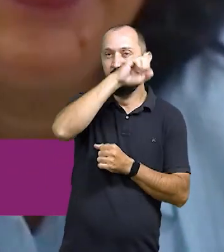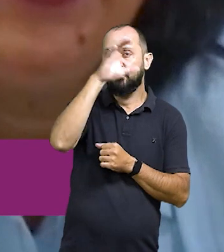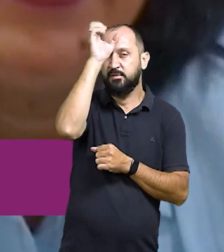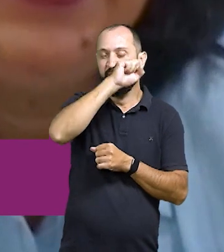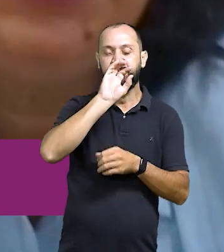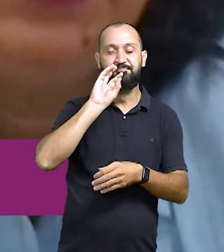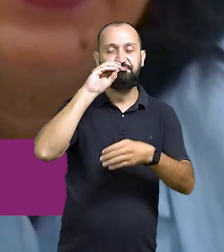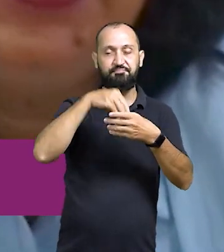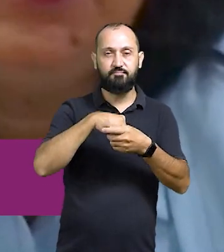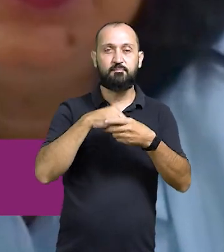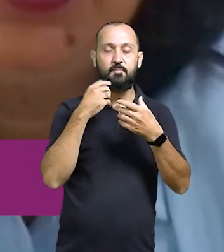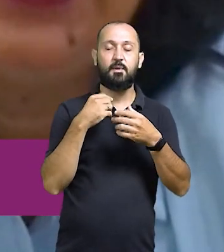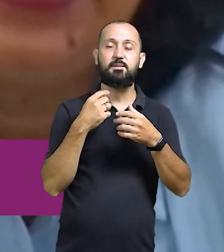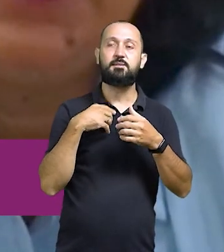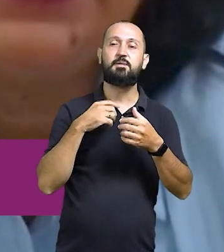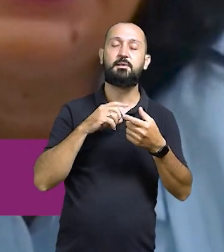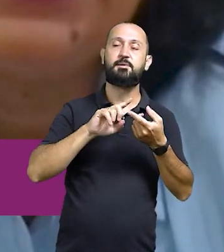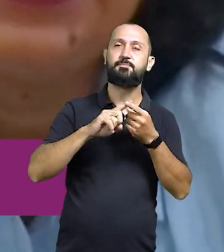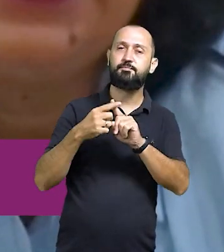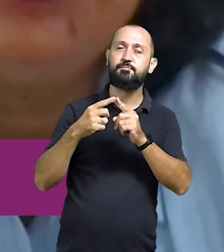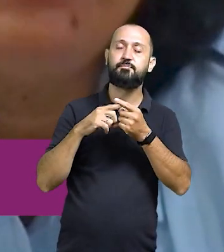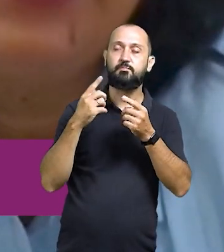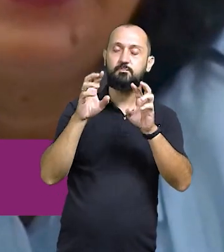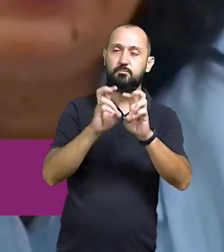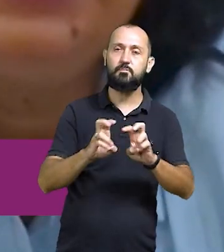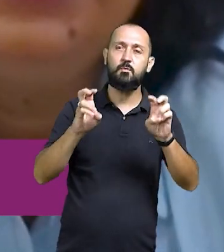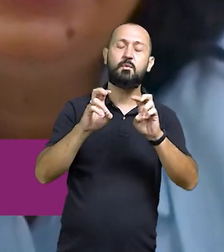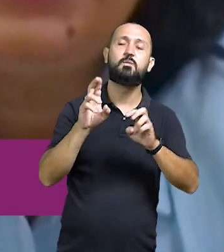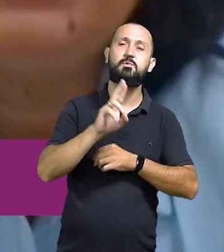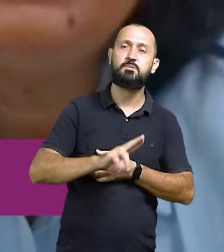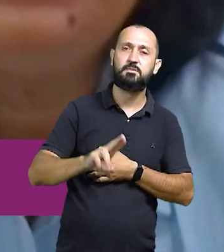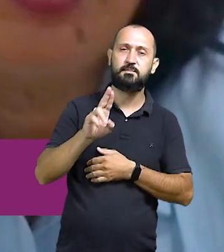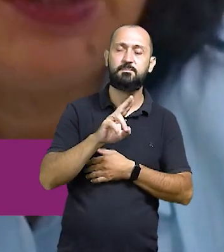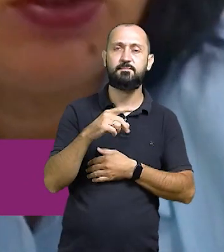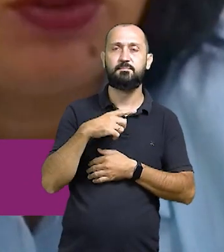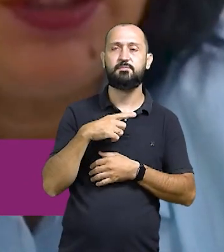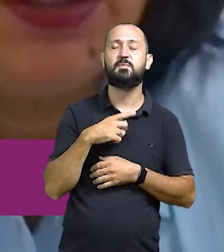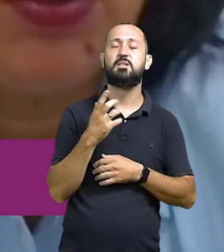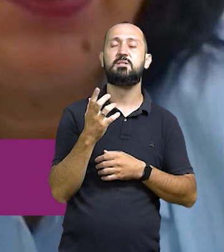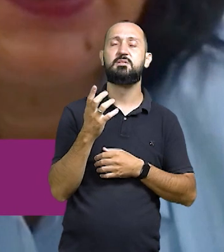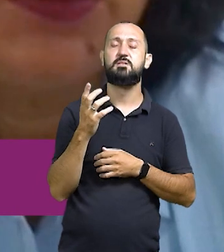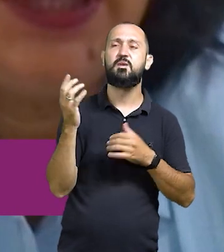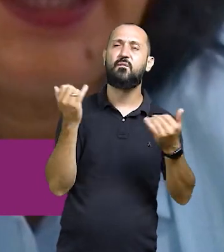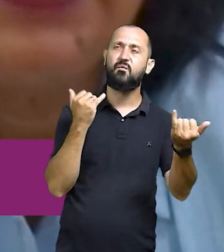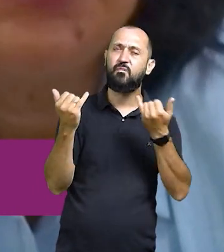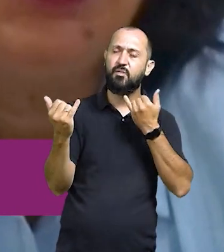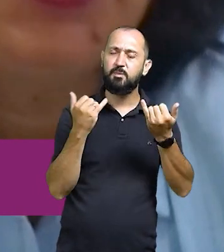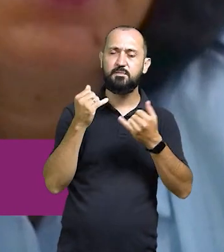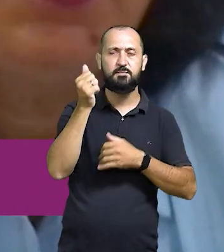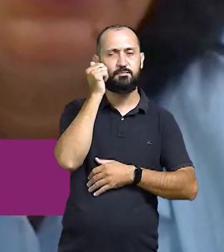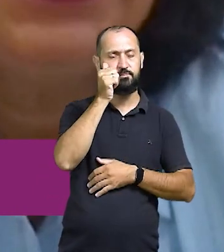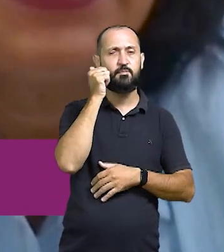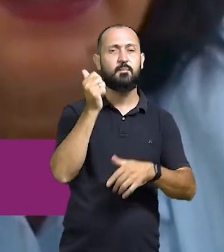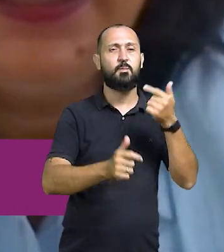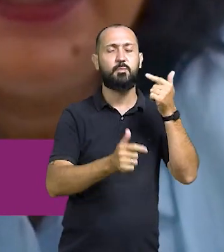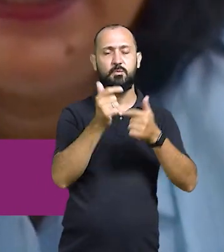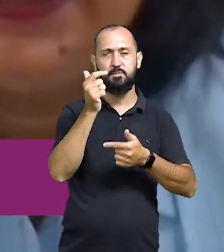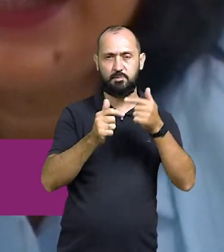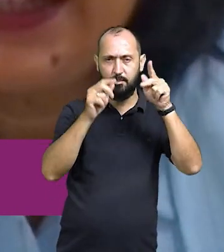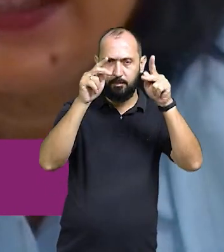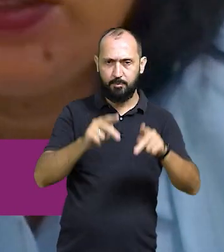circuito de Carnaval. Nesse cartaz, teve uma inovação, tinha um QR Code, e esse QR Code, a pessoa aponta para o